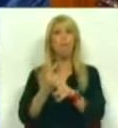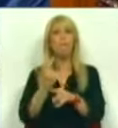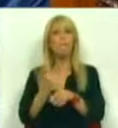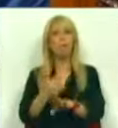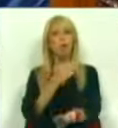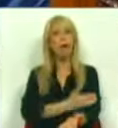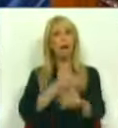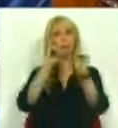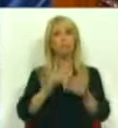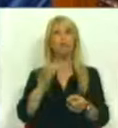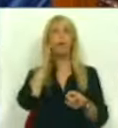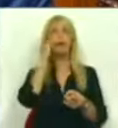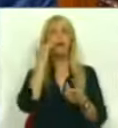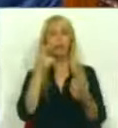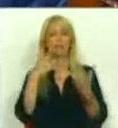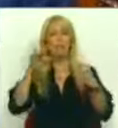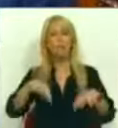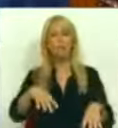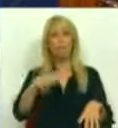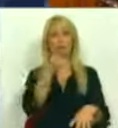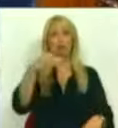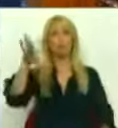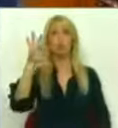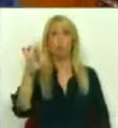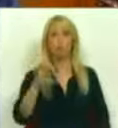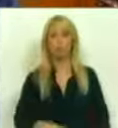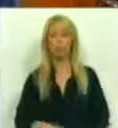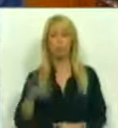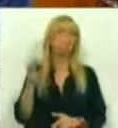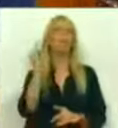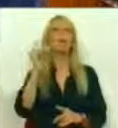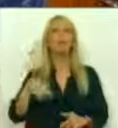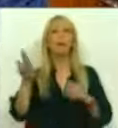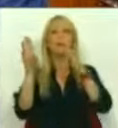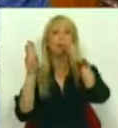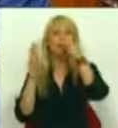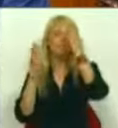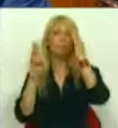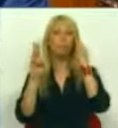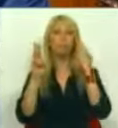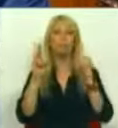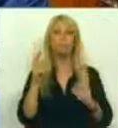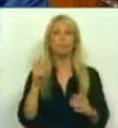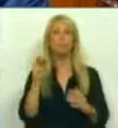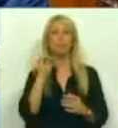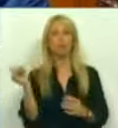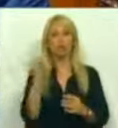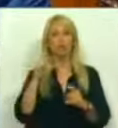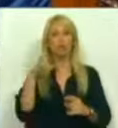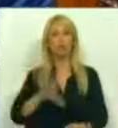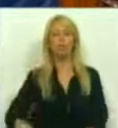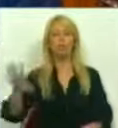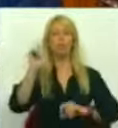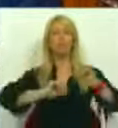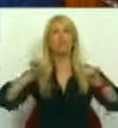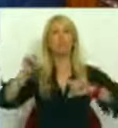da crise em finais de 2008. O Instituto Nacional de Estatística estimou para o primeiro trimestre do